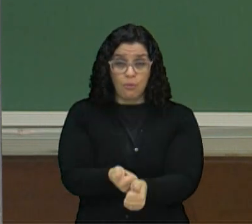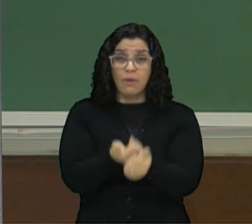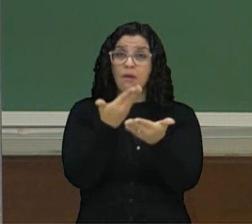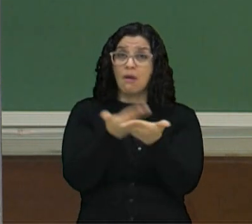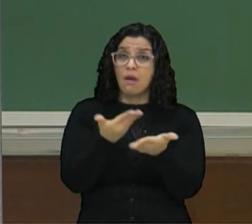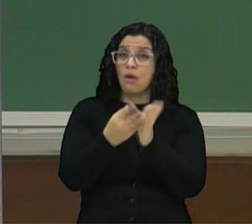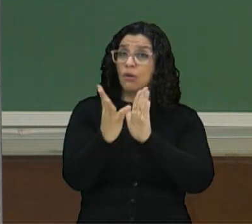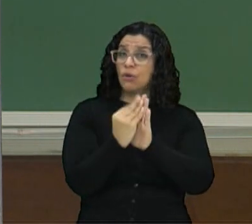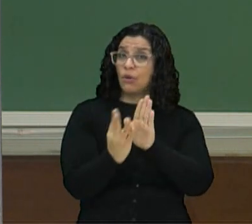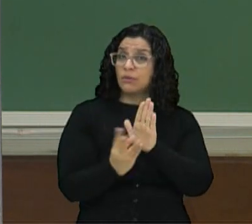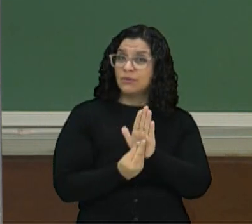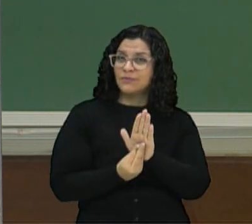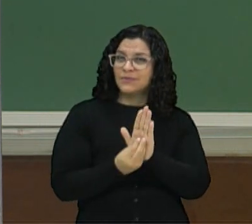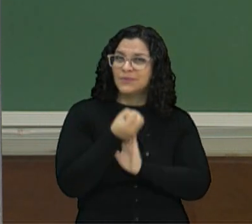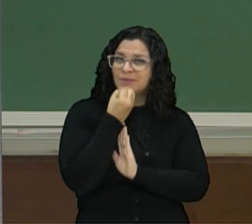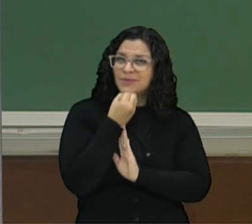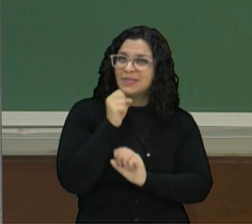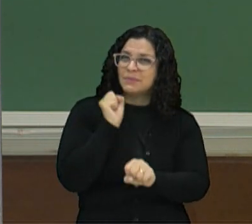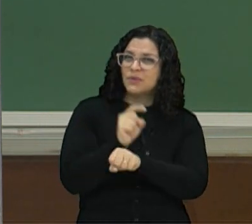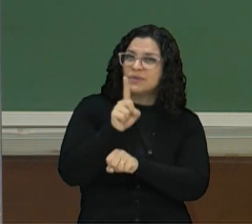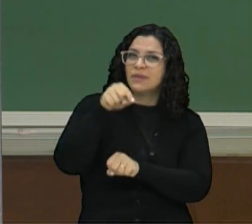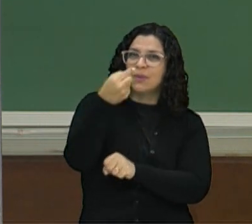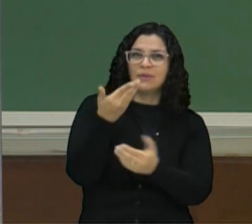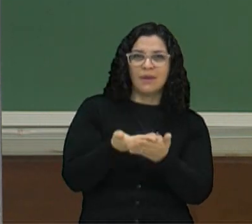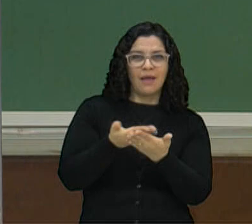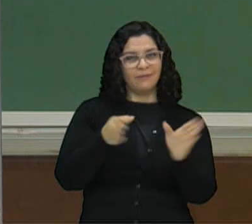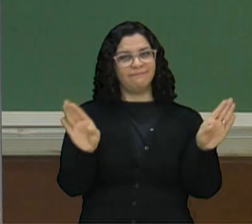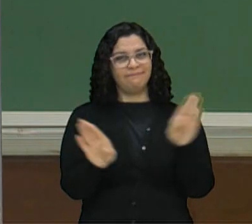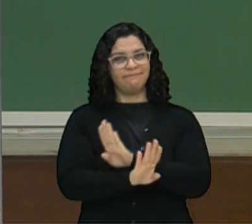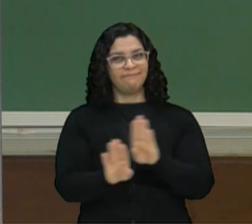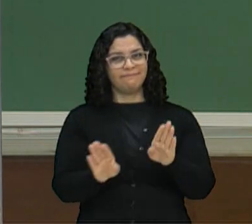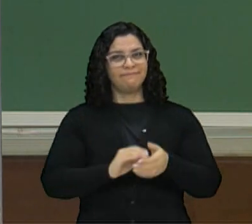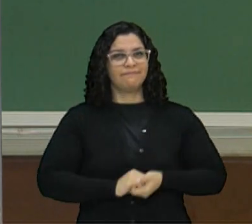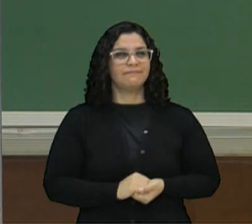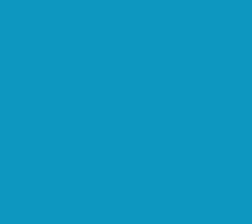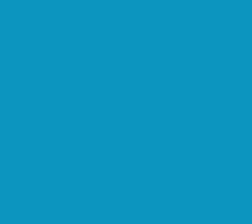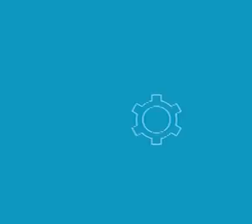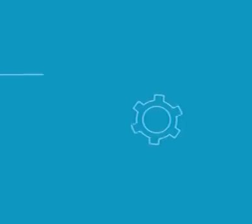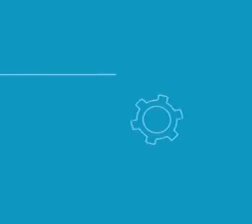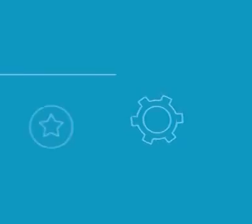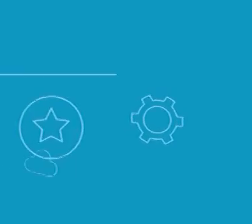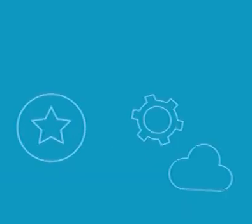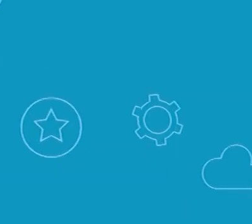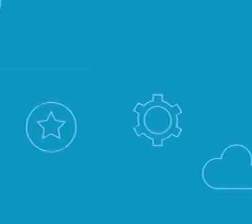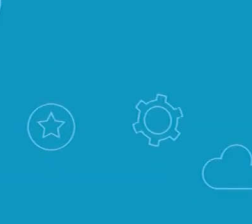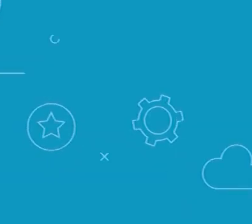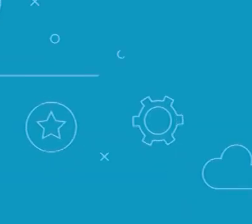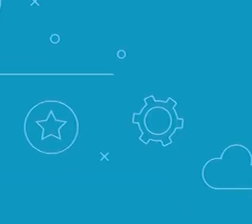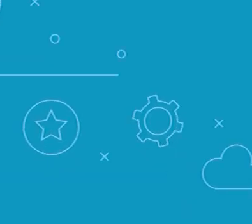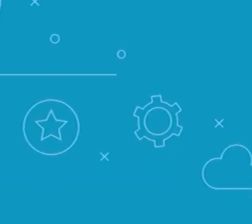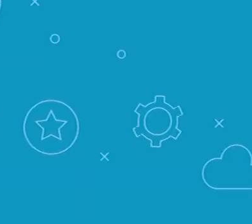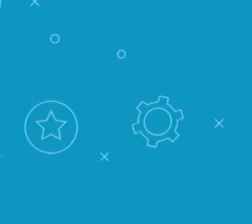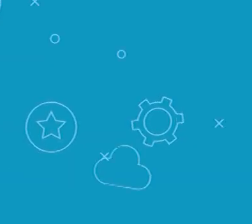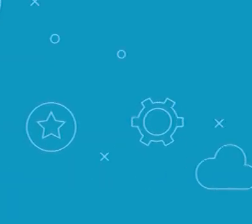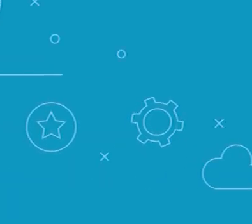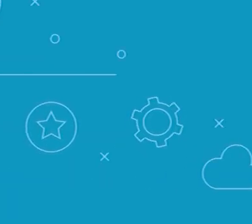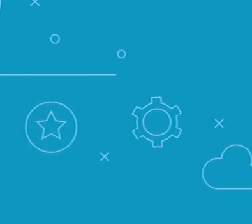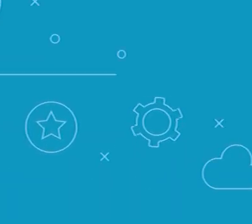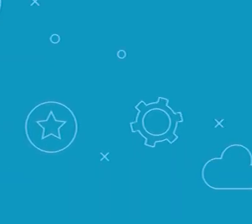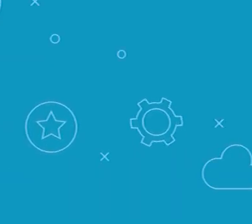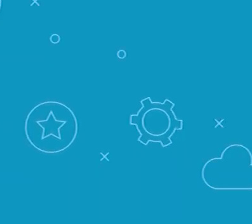conteúdo. Combinado, pessoal? Nos vemos na próxima aula. Tchau, tchau!